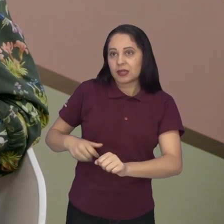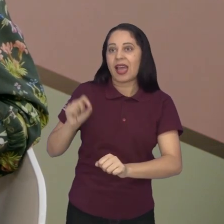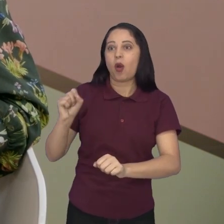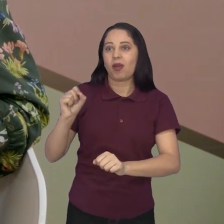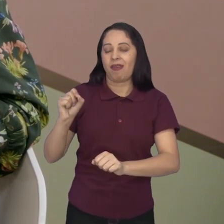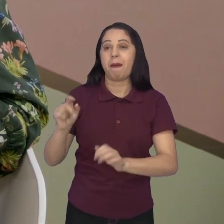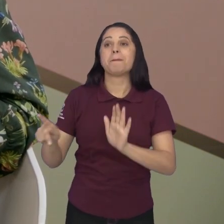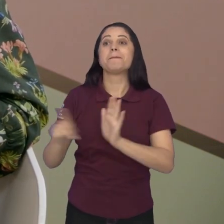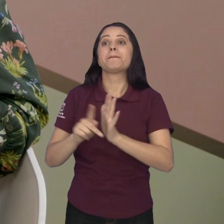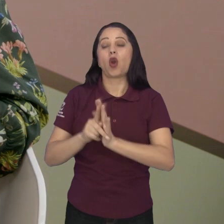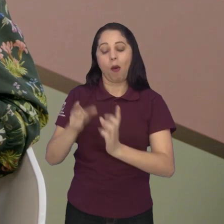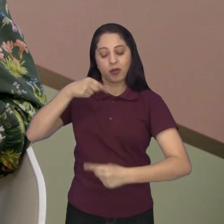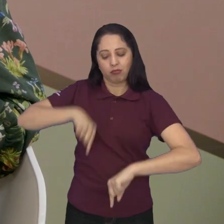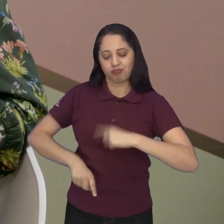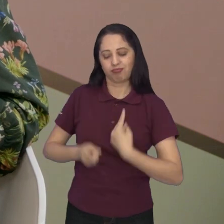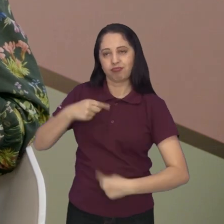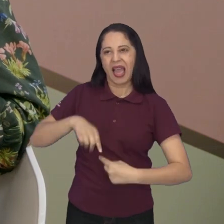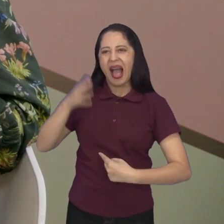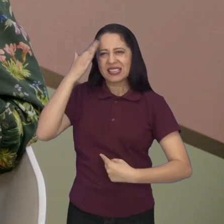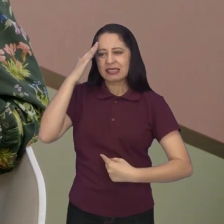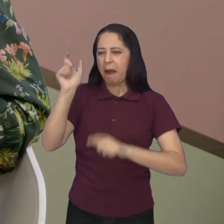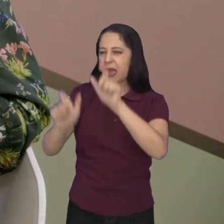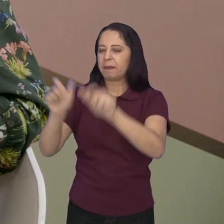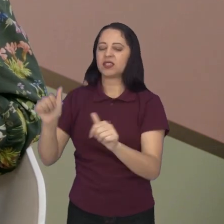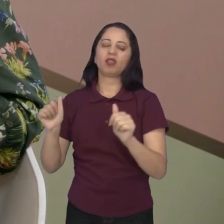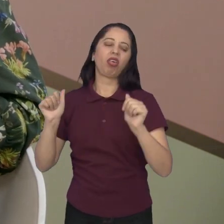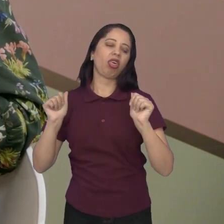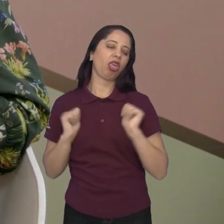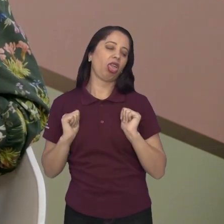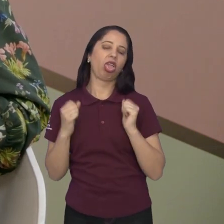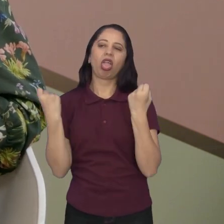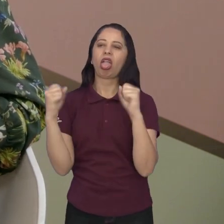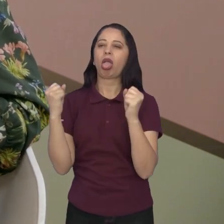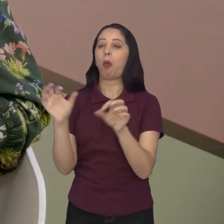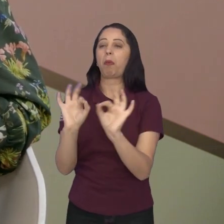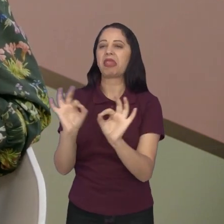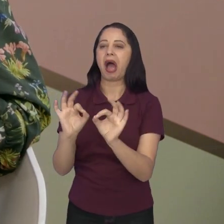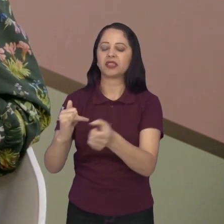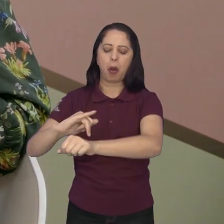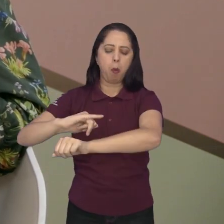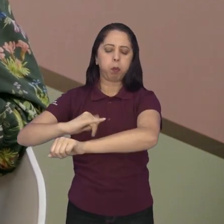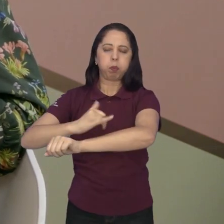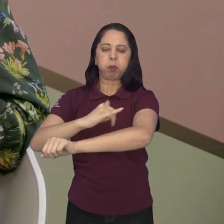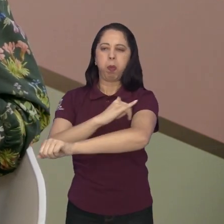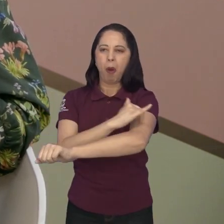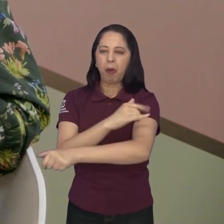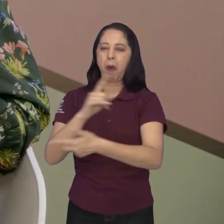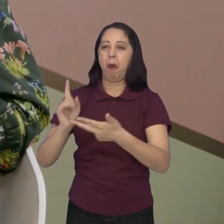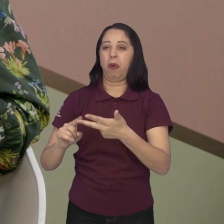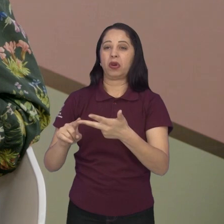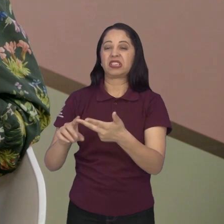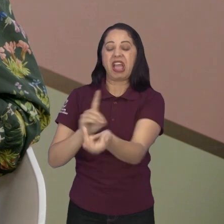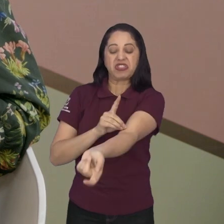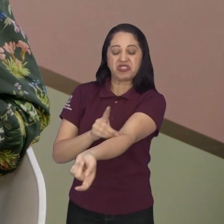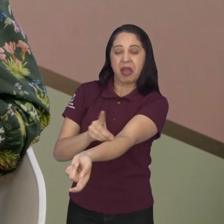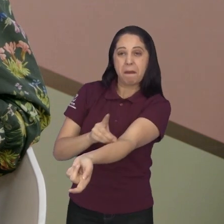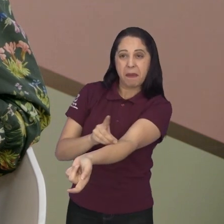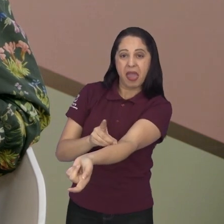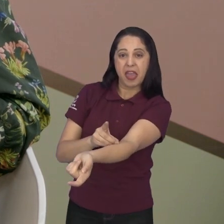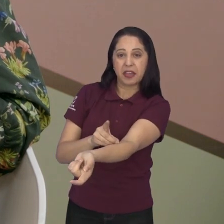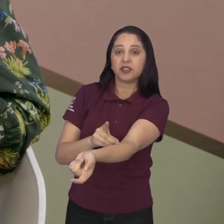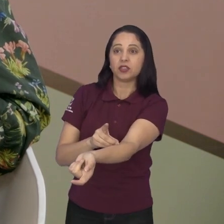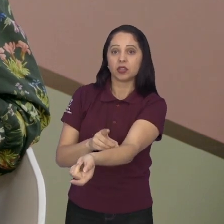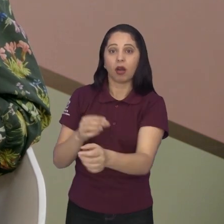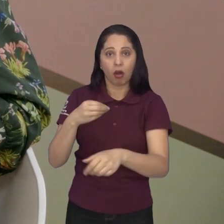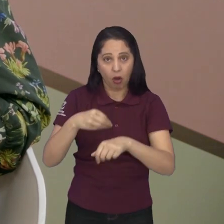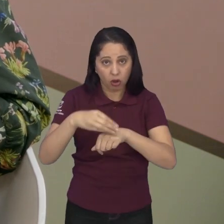a doença metabólica. Né, o paciente que está sedentário, que está com sobrepeso ou tem obesidade, o paciente diabético,